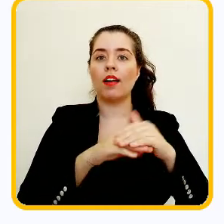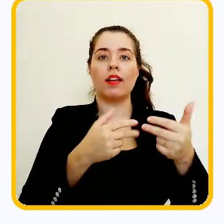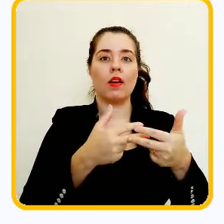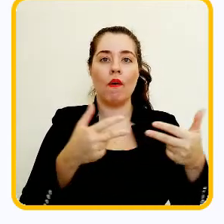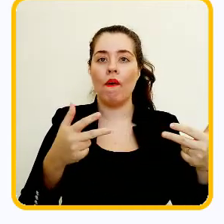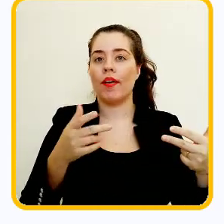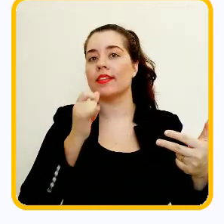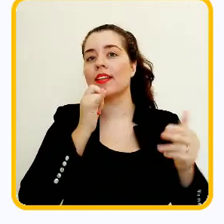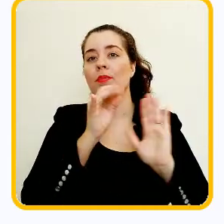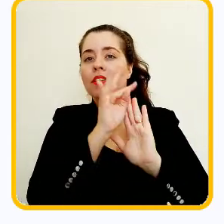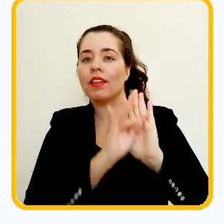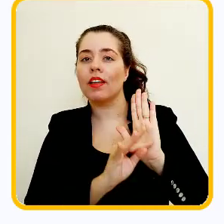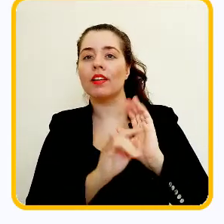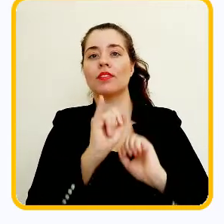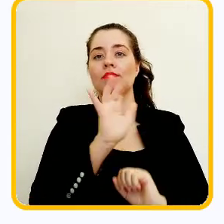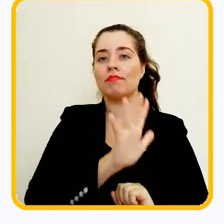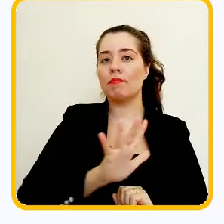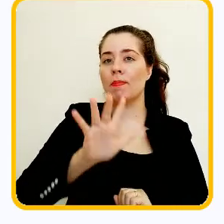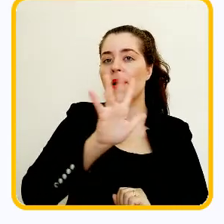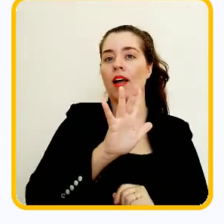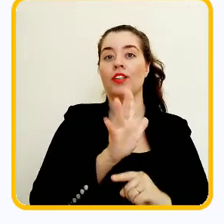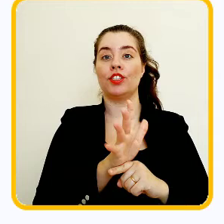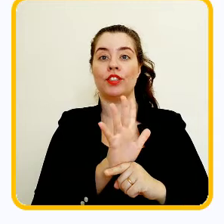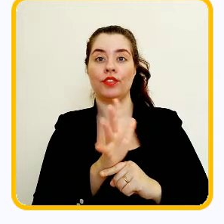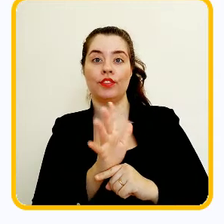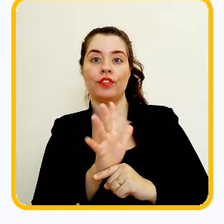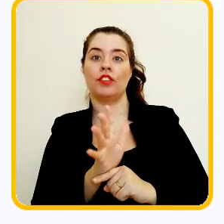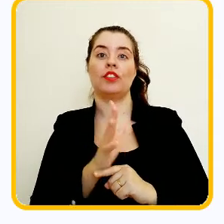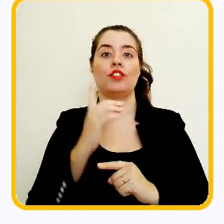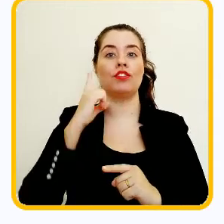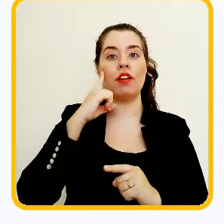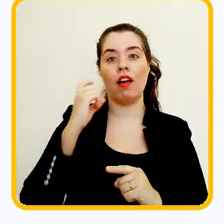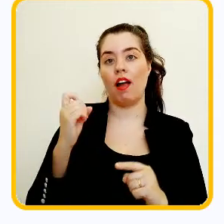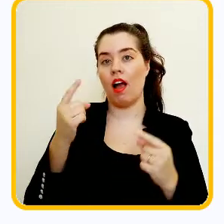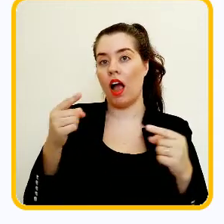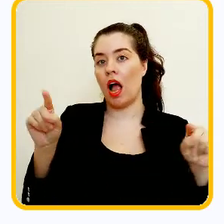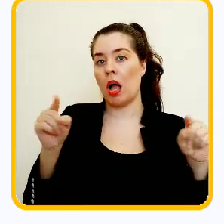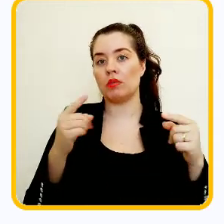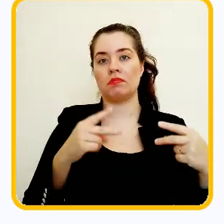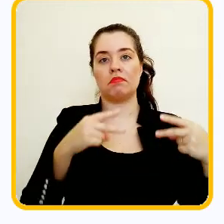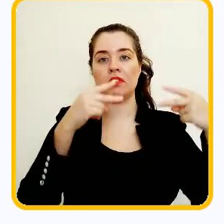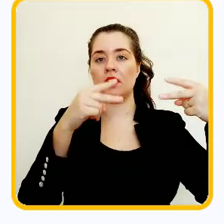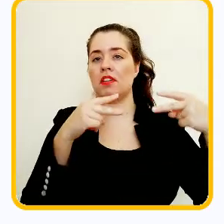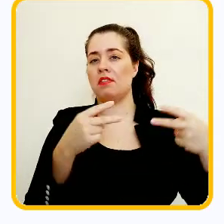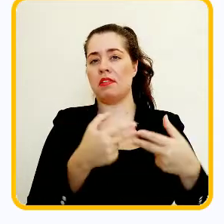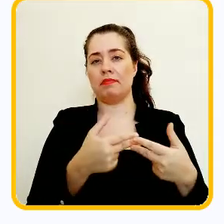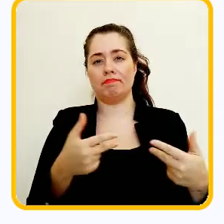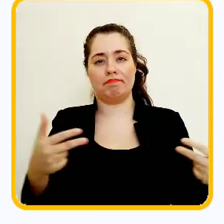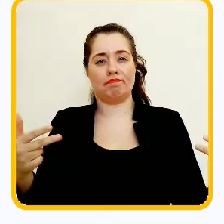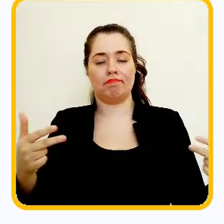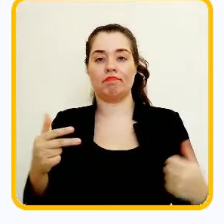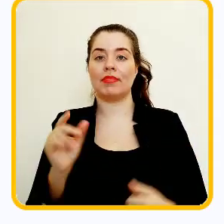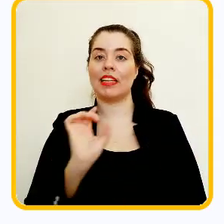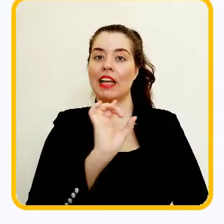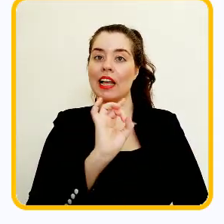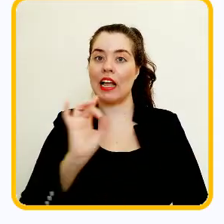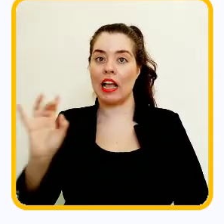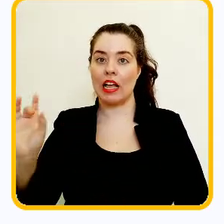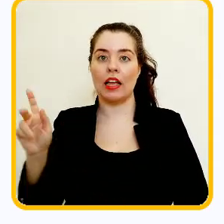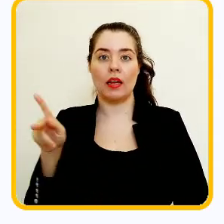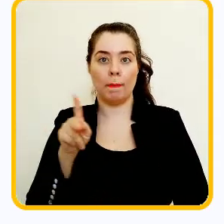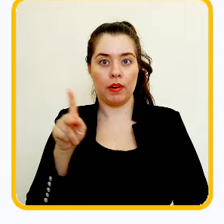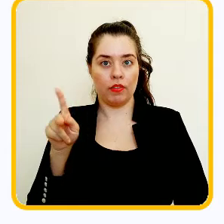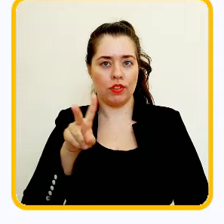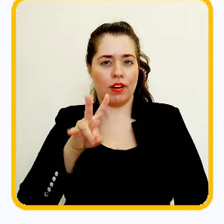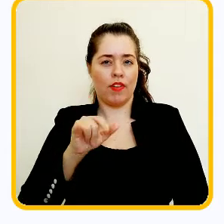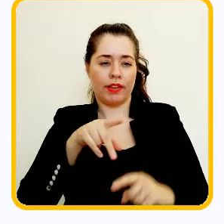O banco de dados é um espaço para armazenamento de dados em texto, imagens, vídeos, áudios, links,